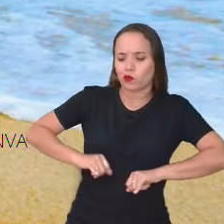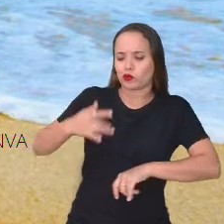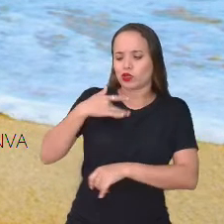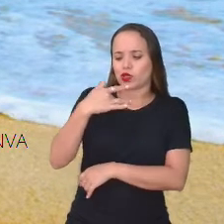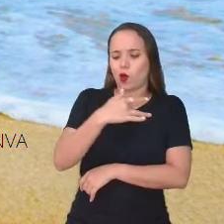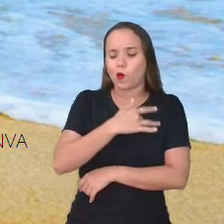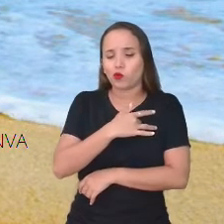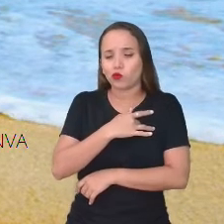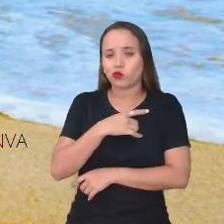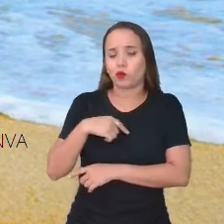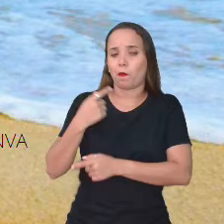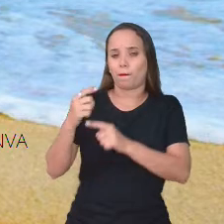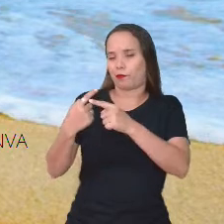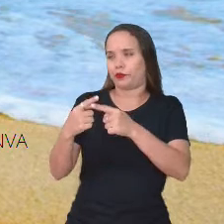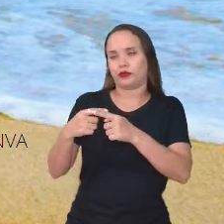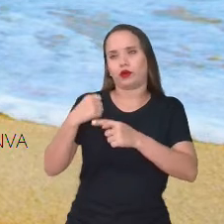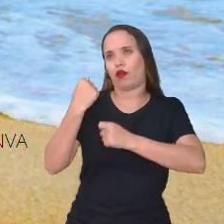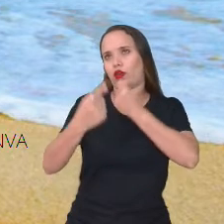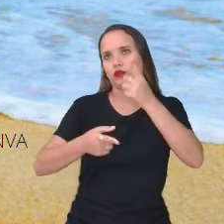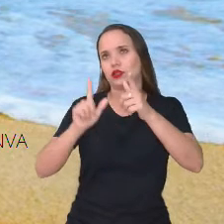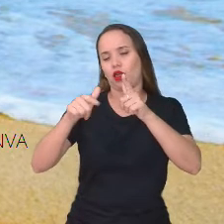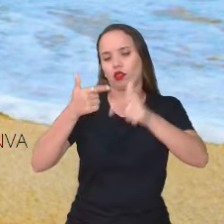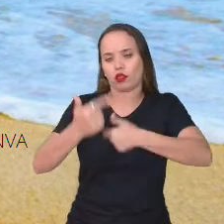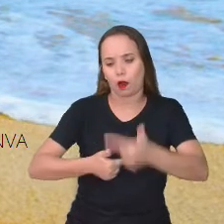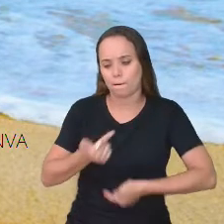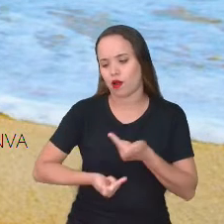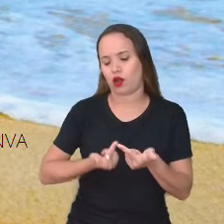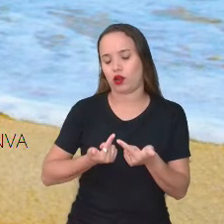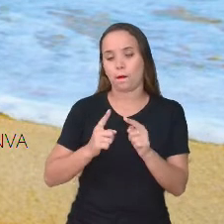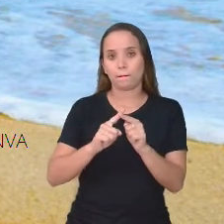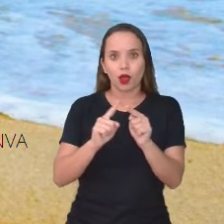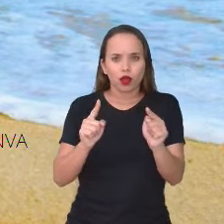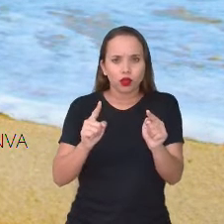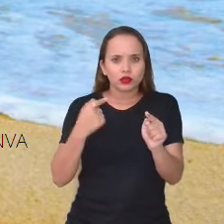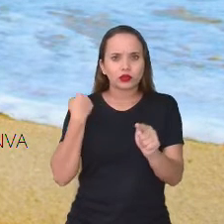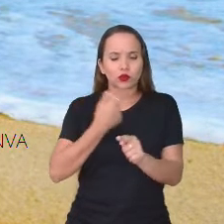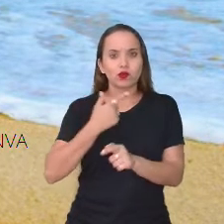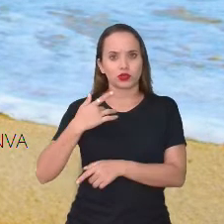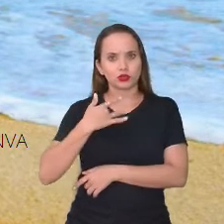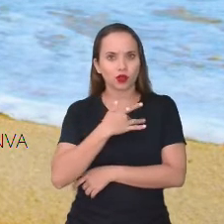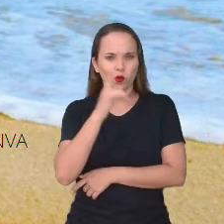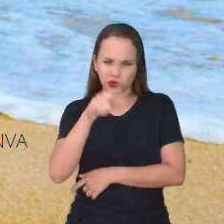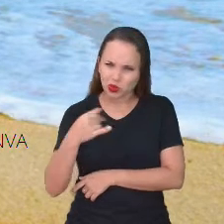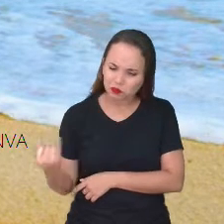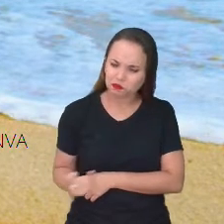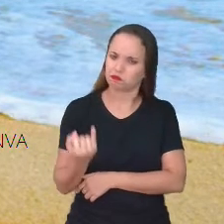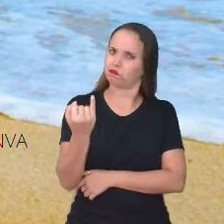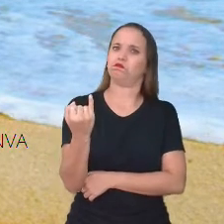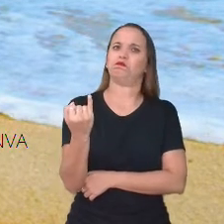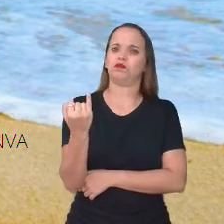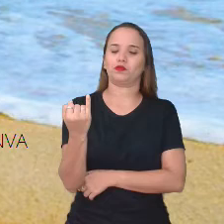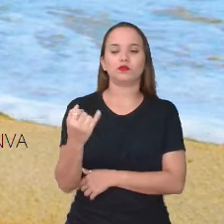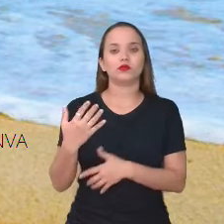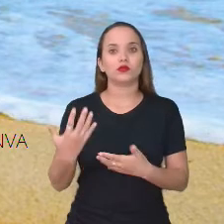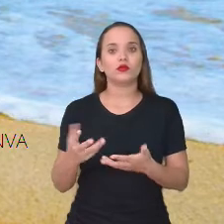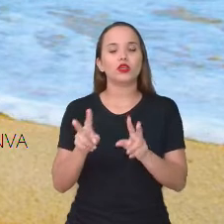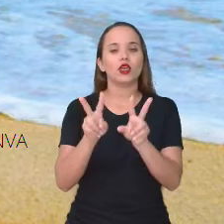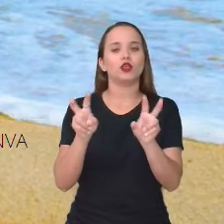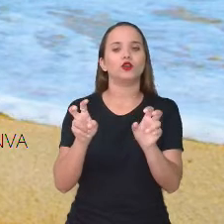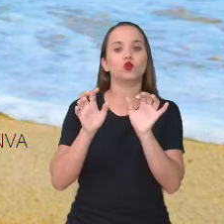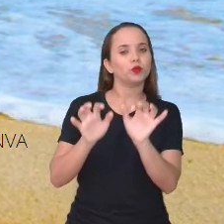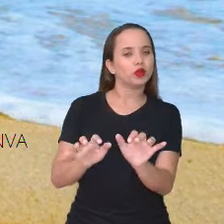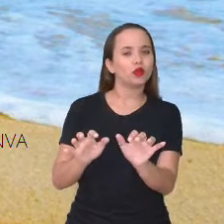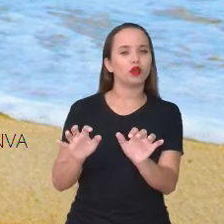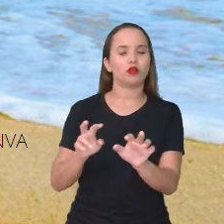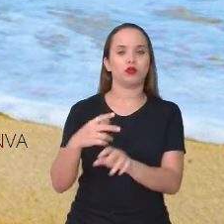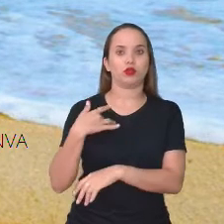motivos. E aí a nossa saúde, ela é fundamental para a nossa vida, né? E aí, falando a respeito desse tema da